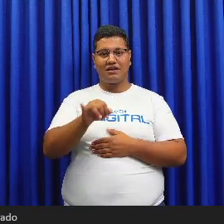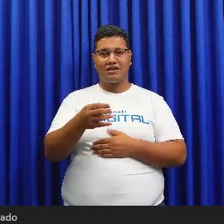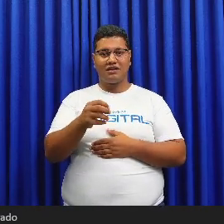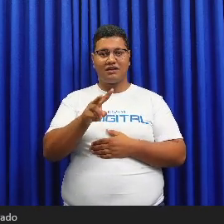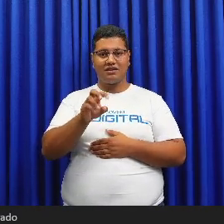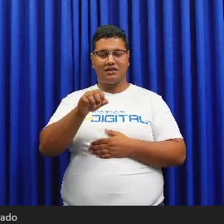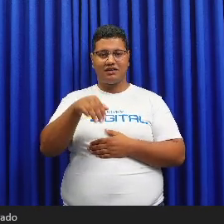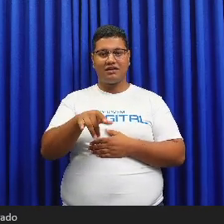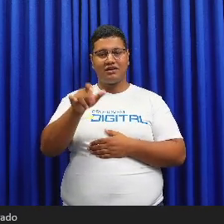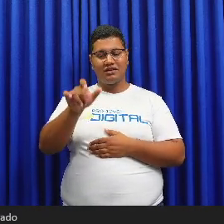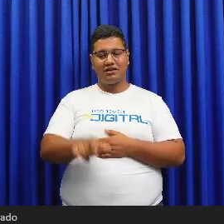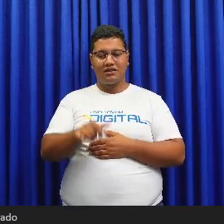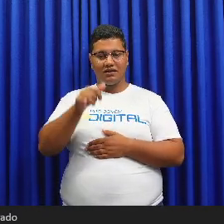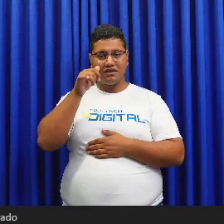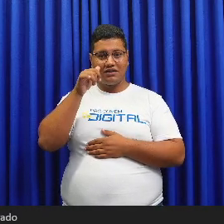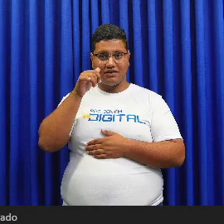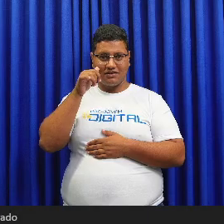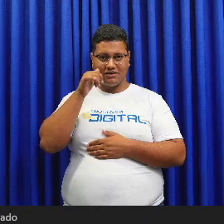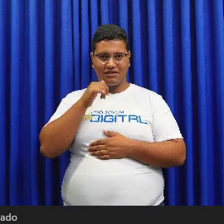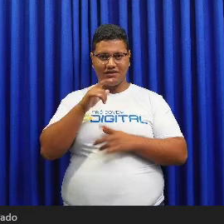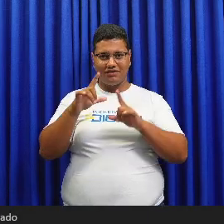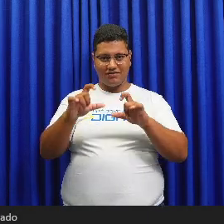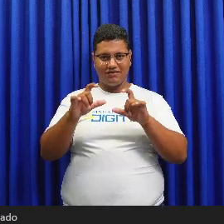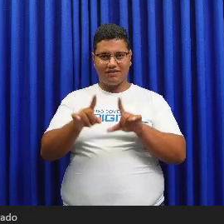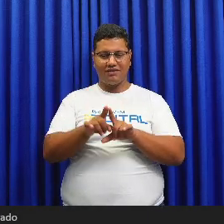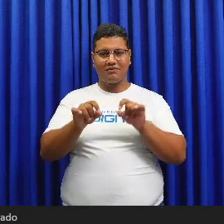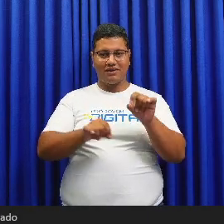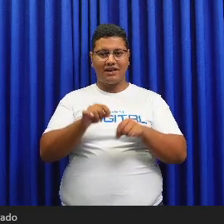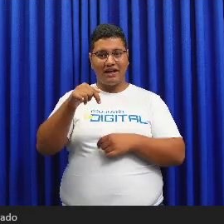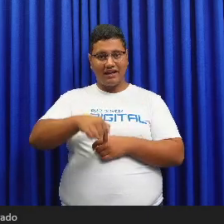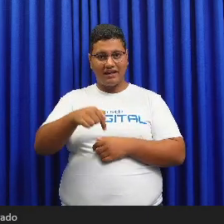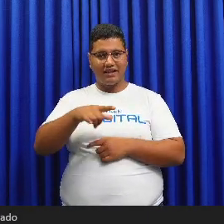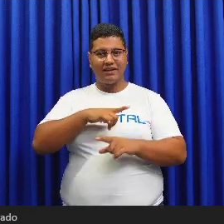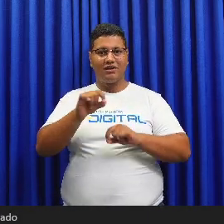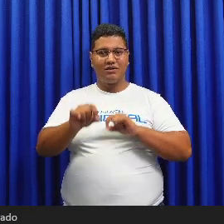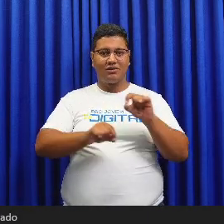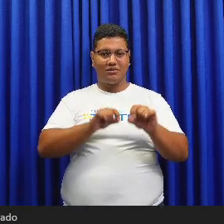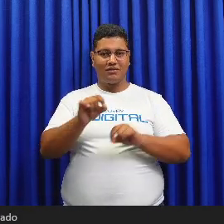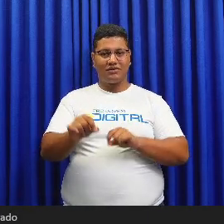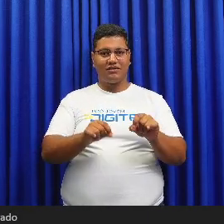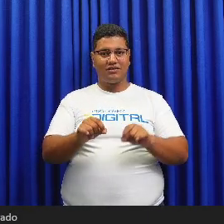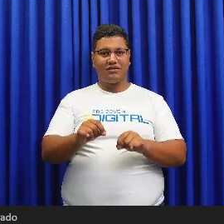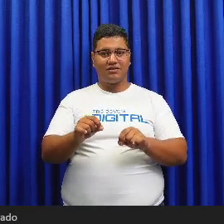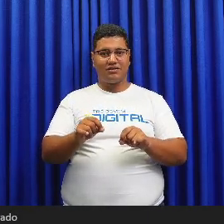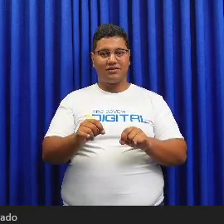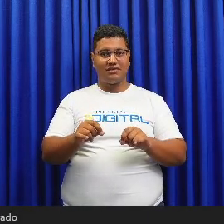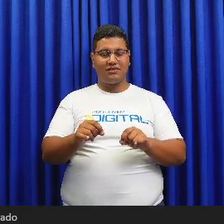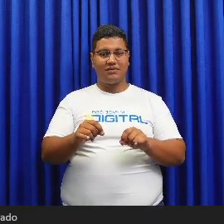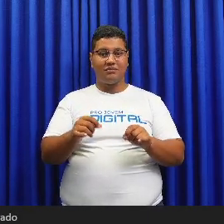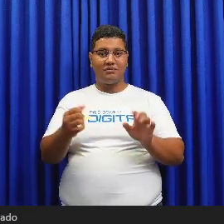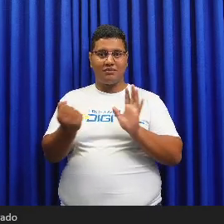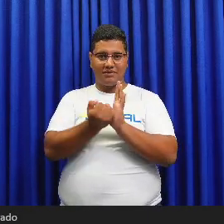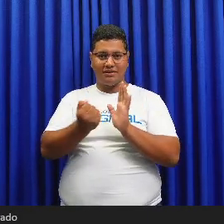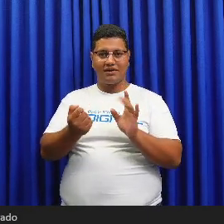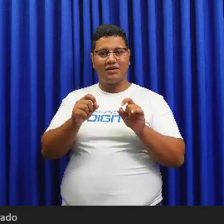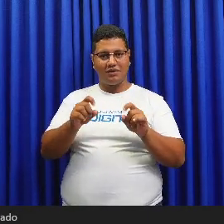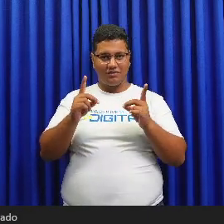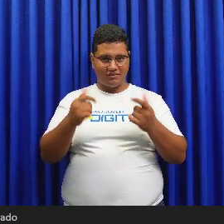Digital, você vai ver essa imagem. Porque eu vou... aqui embaixo, a gente tem como agendar essa publicação, tá